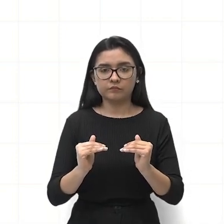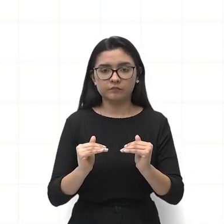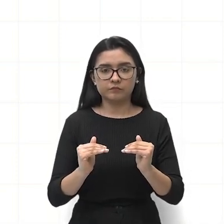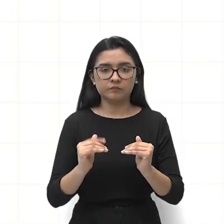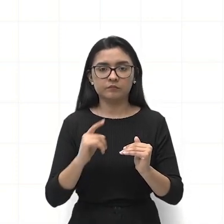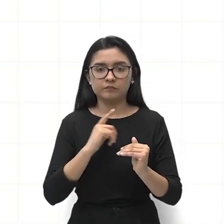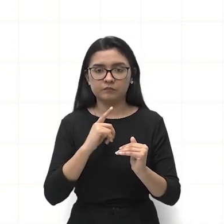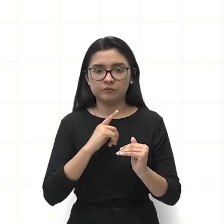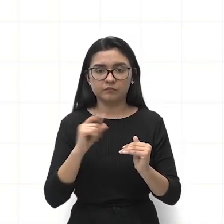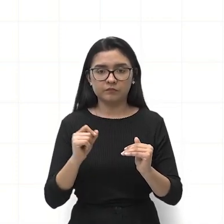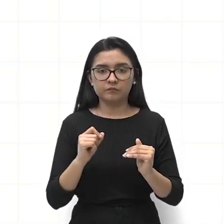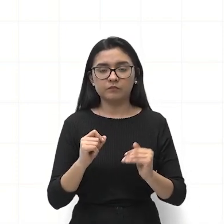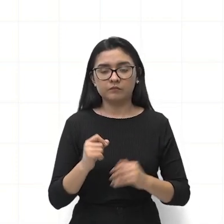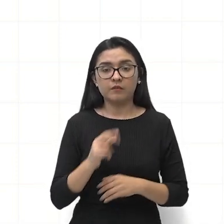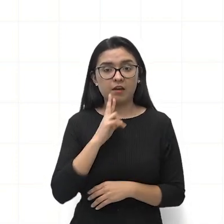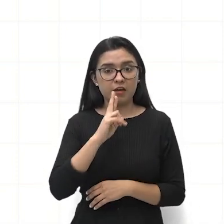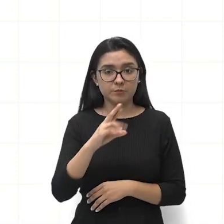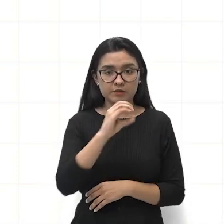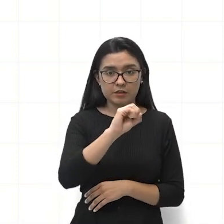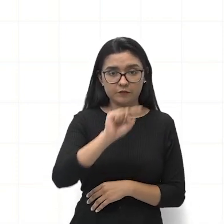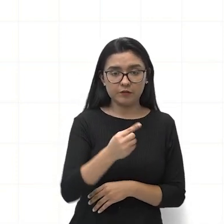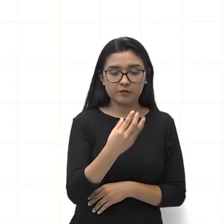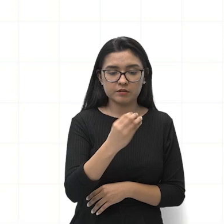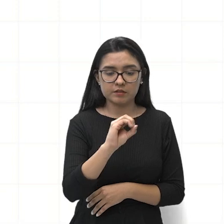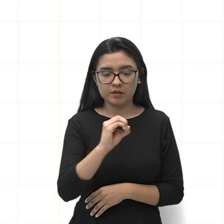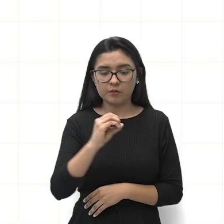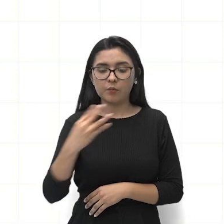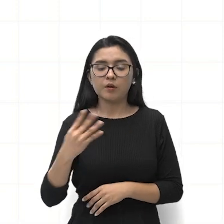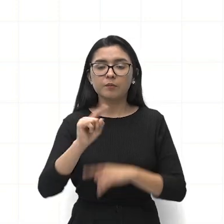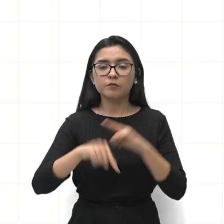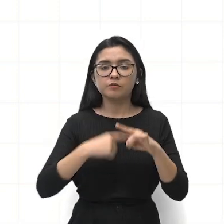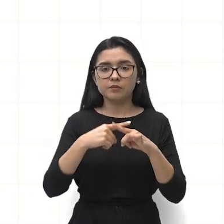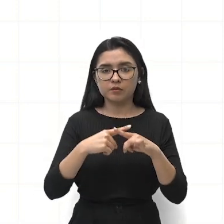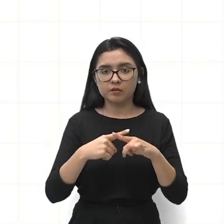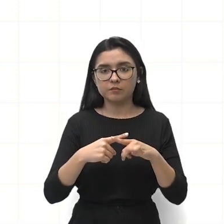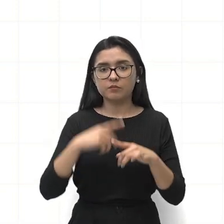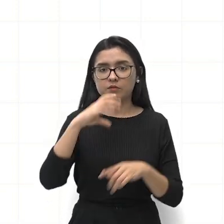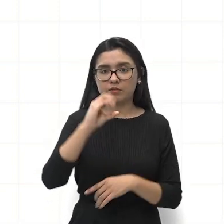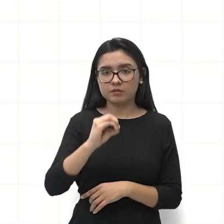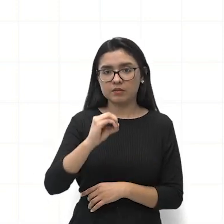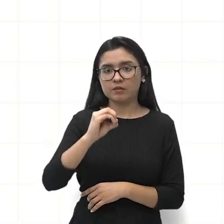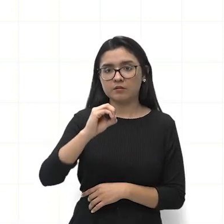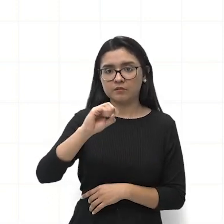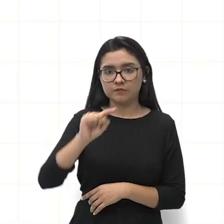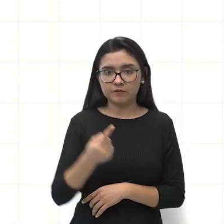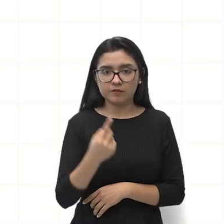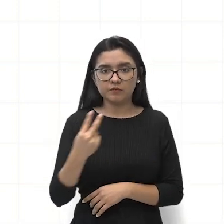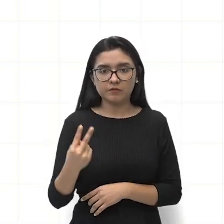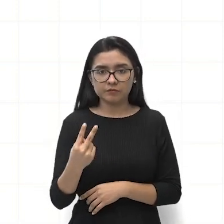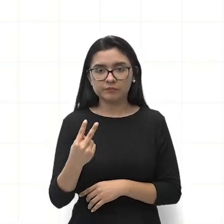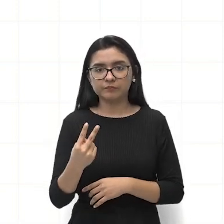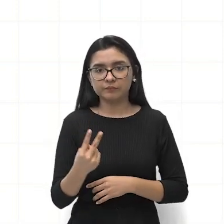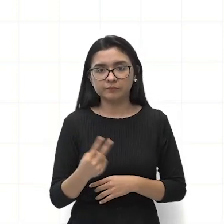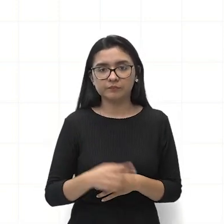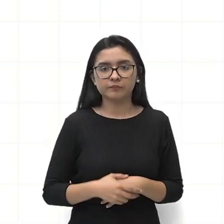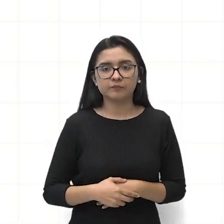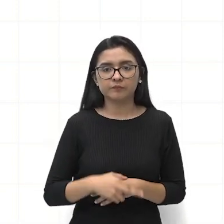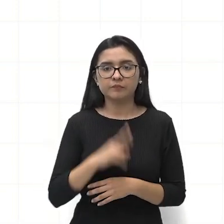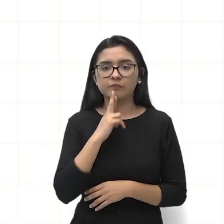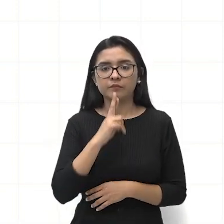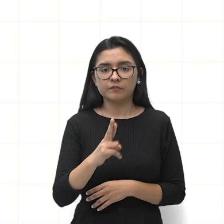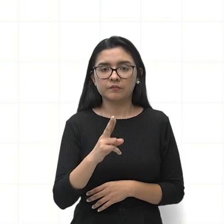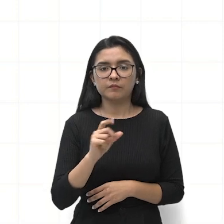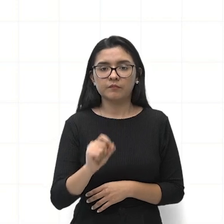Vamos pegar já esse resultado aqui, né? E multiplicar por quanto? Pelo próximo 0,2. Então eu vou